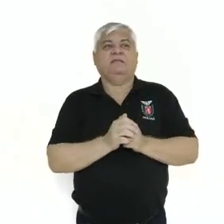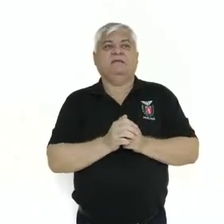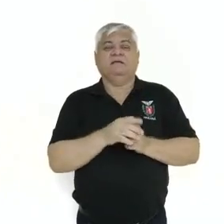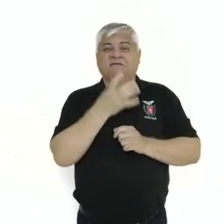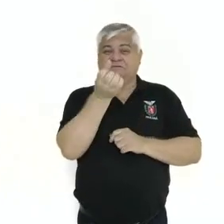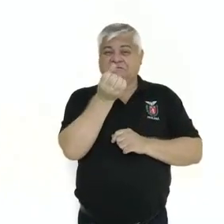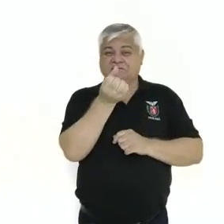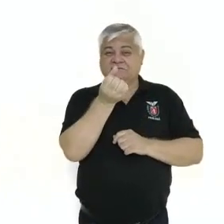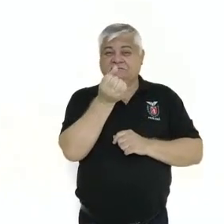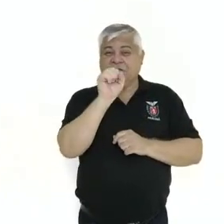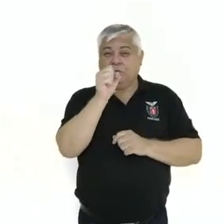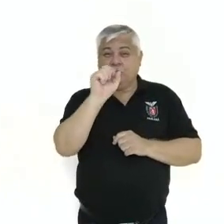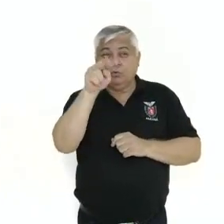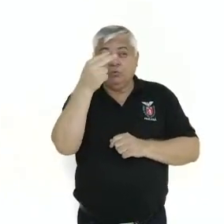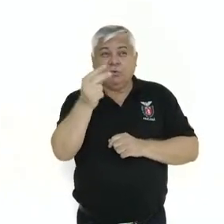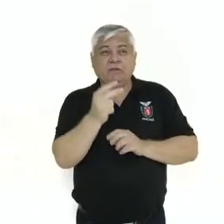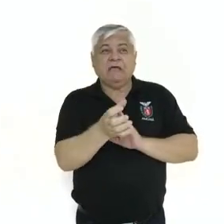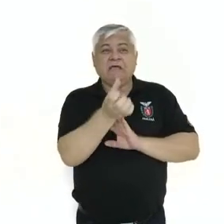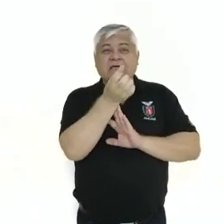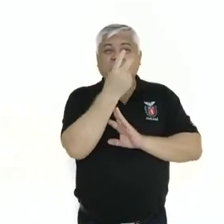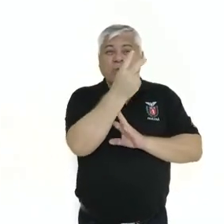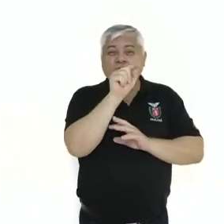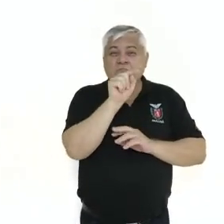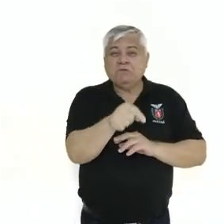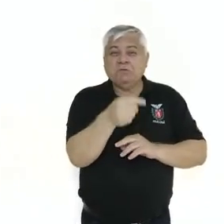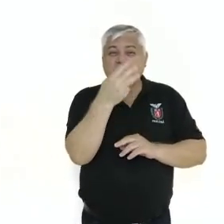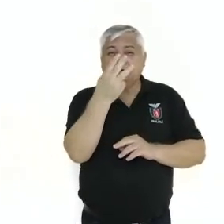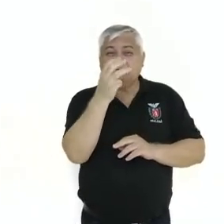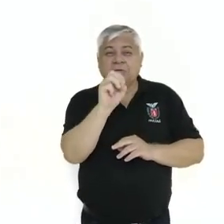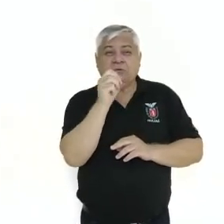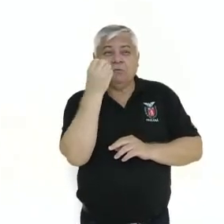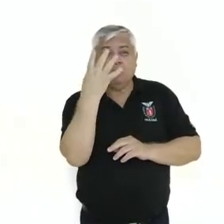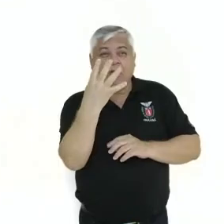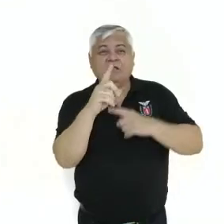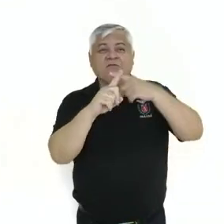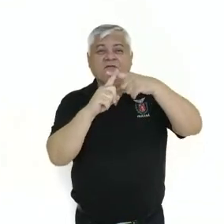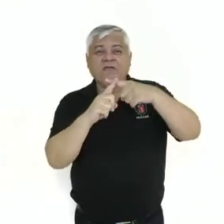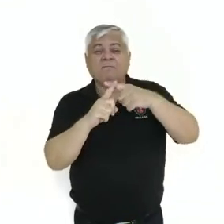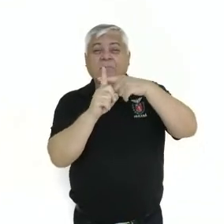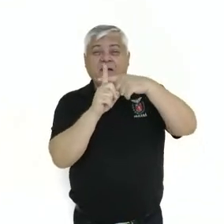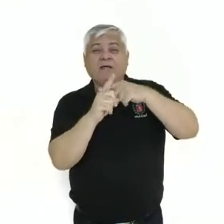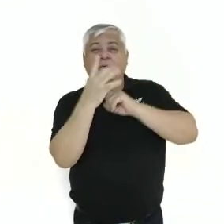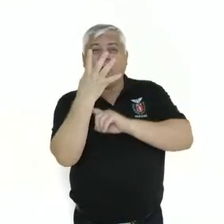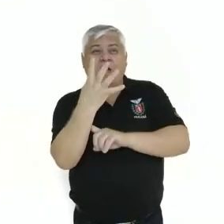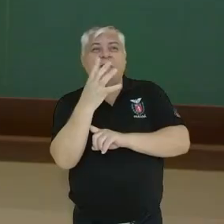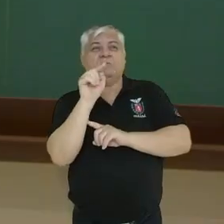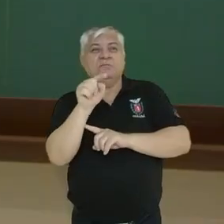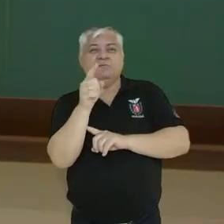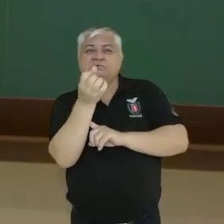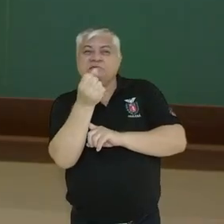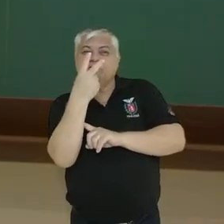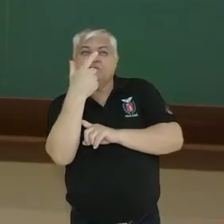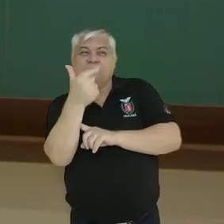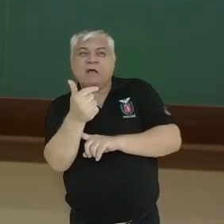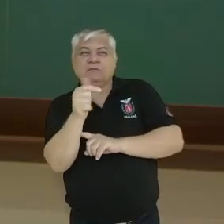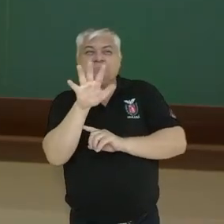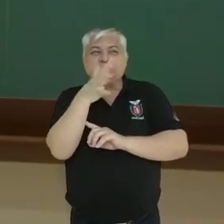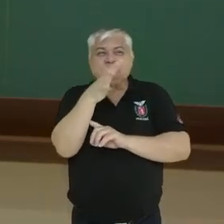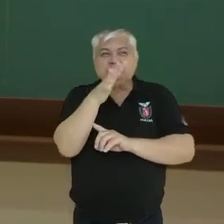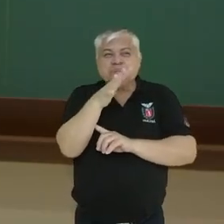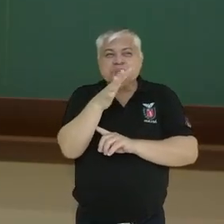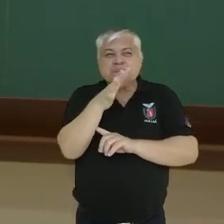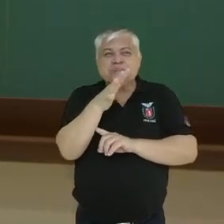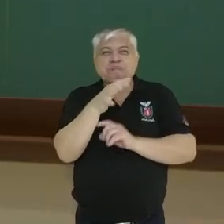né? Aqui o 48 ficou em cima, metido. A diagonal passa para o outro lado na forma de raiz. Nós temos aproximadamente